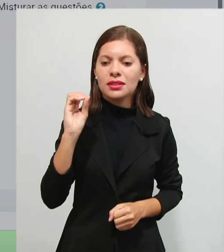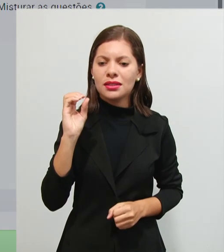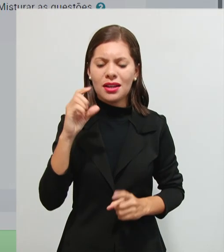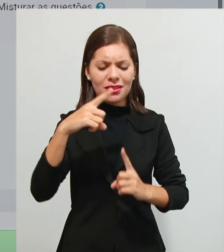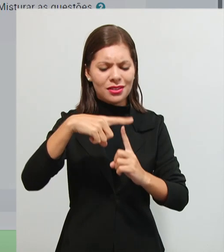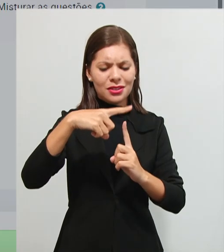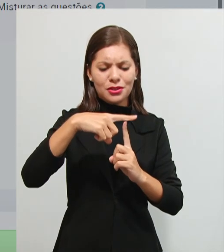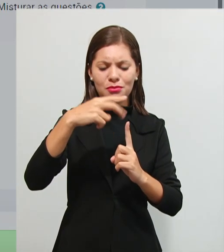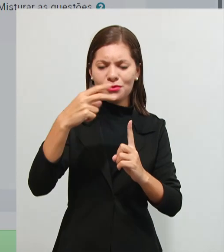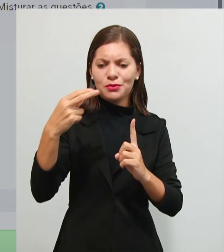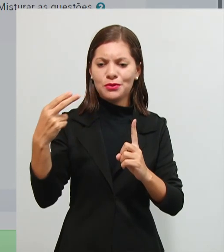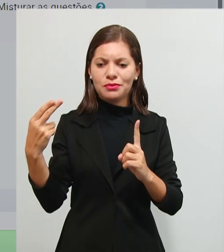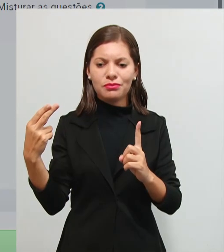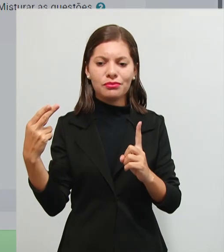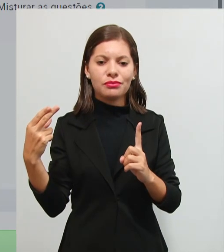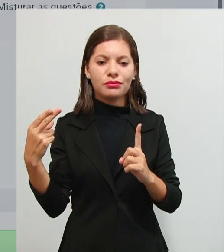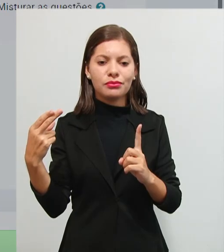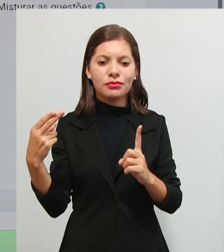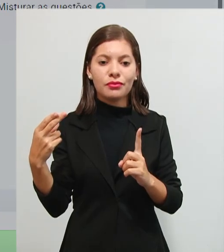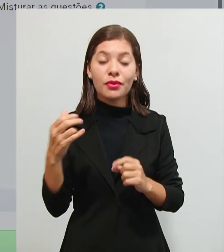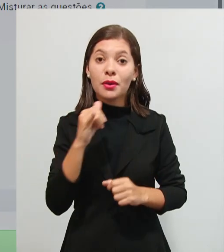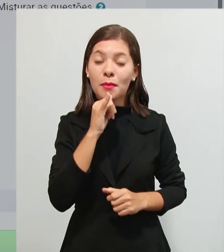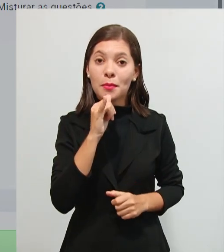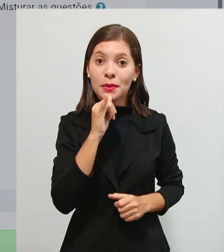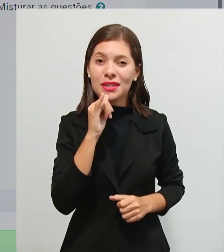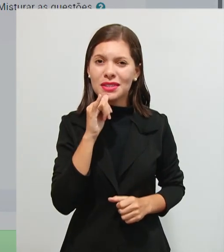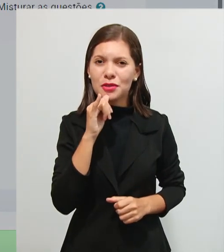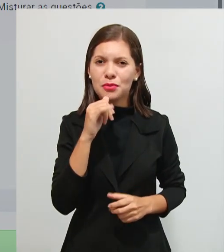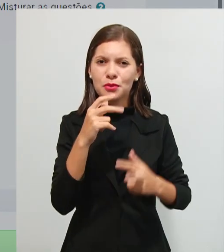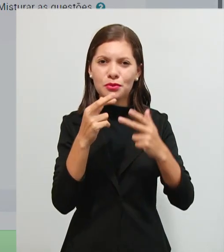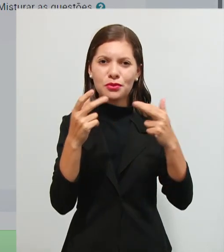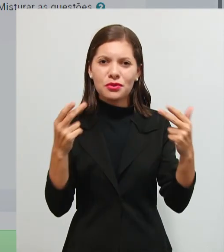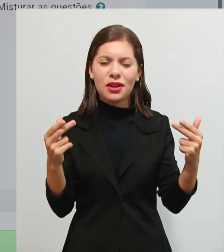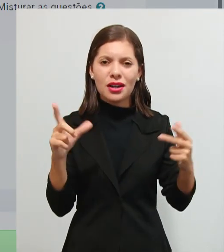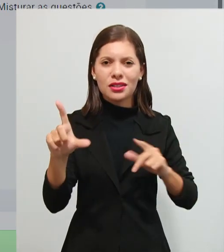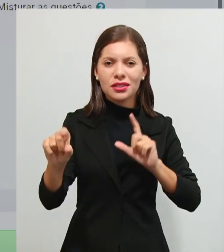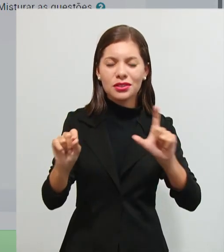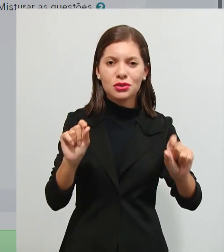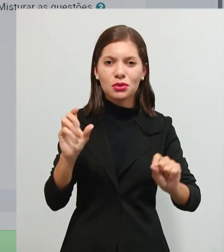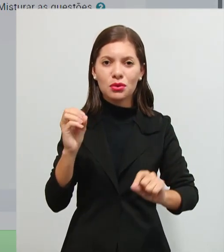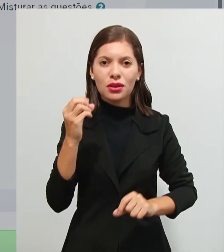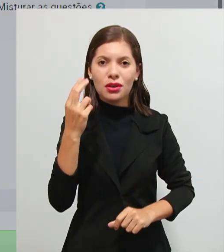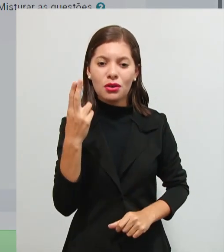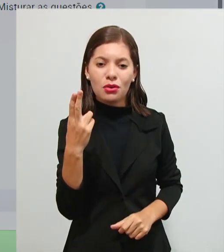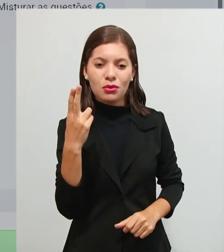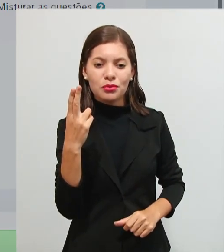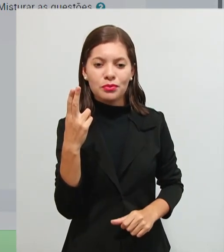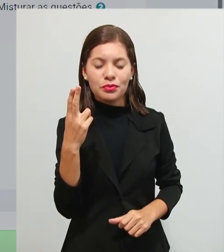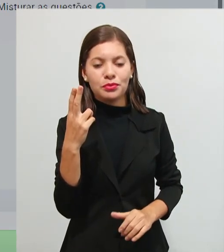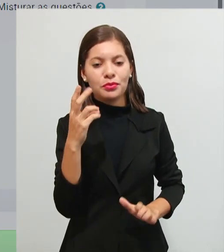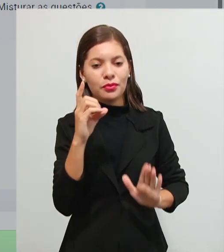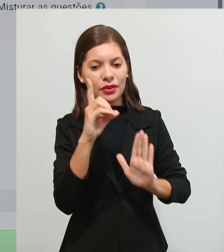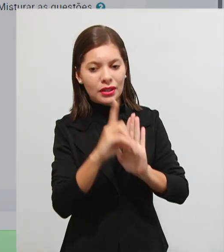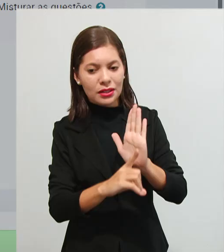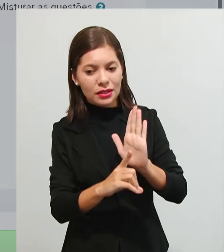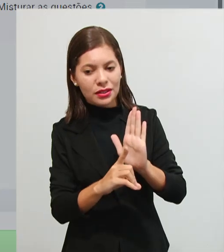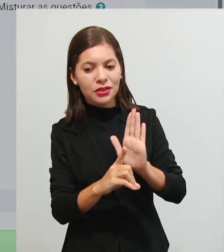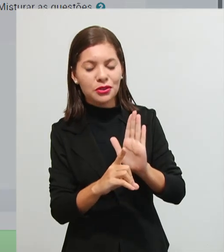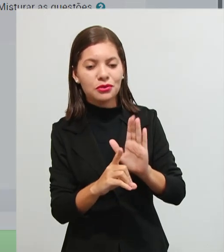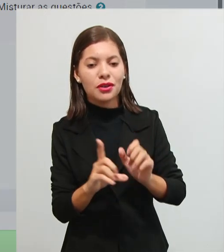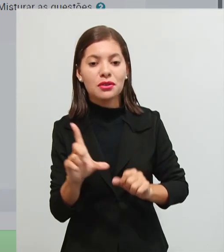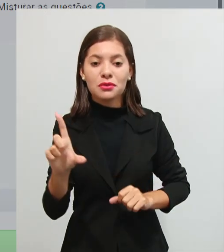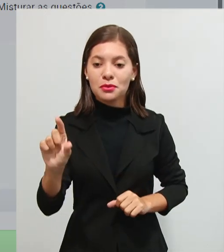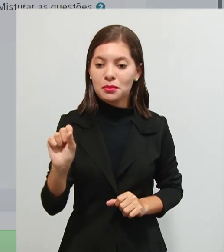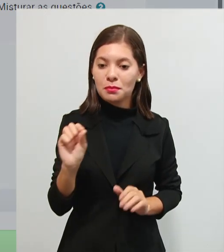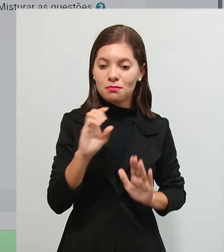tipos de questões. Por exemplo, questão de múltipla escolha ou ainda uma questão dissertativa. Eu vou marcar a